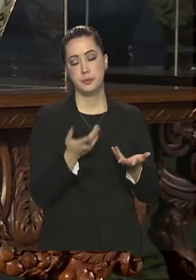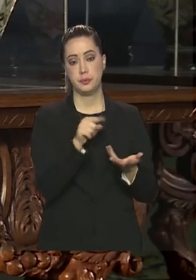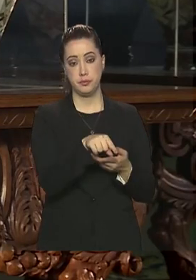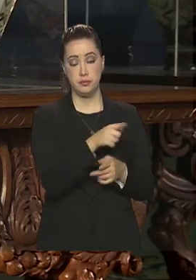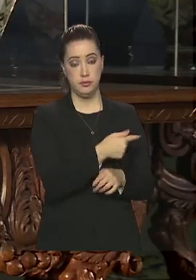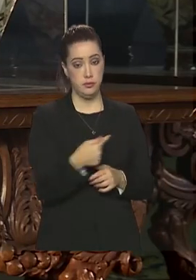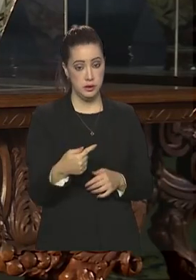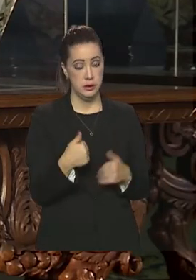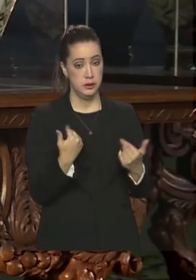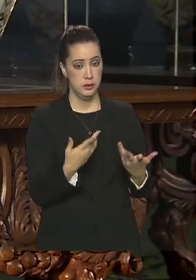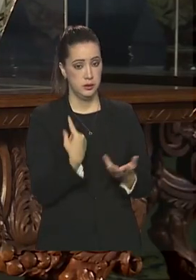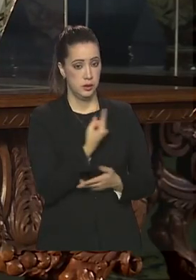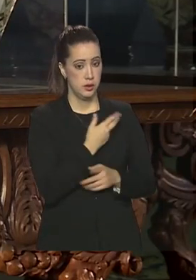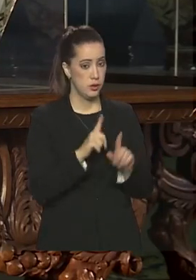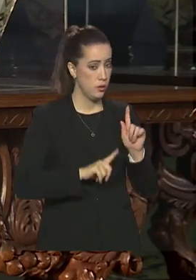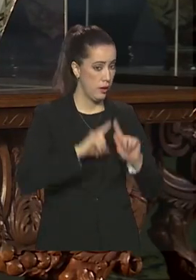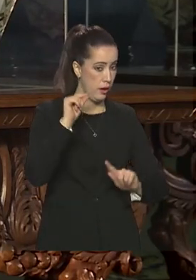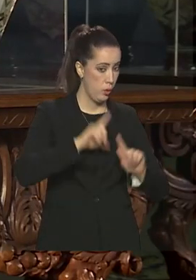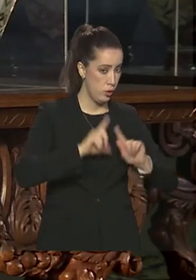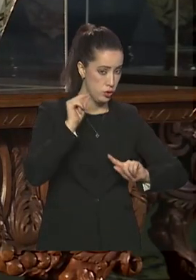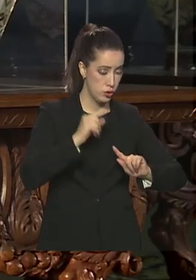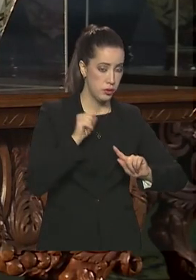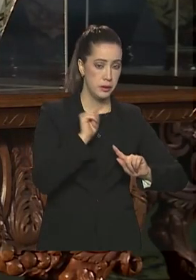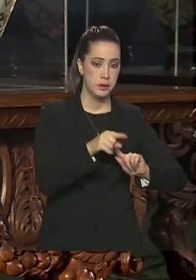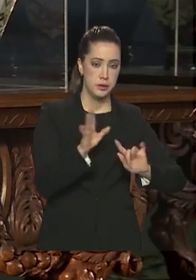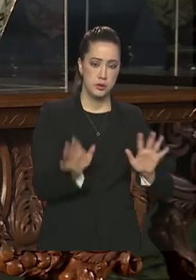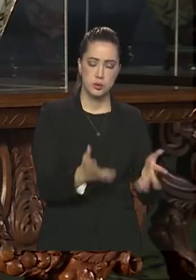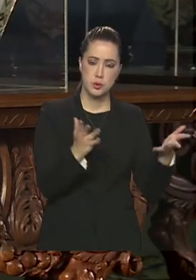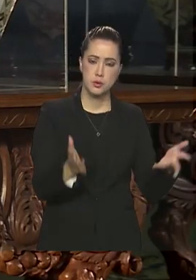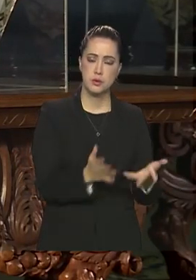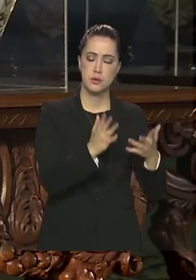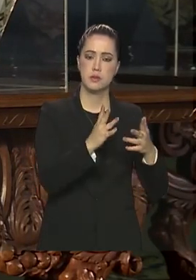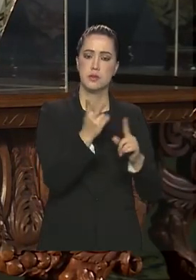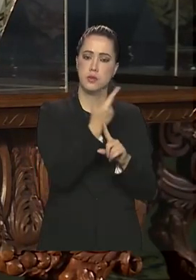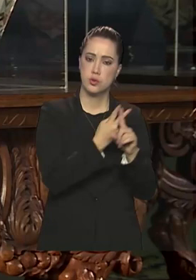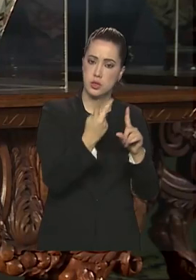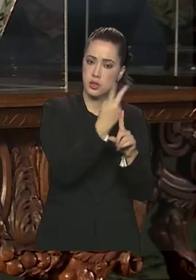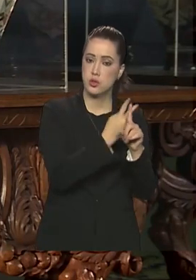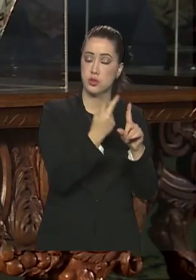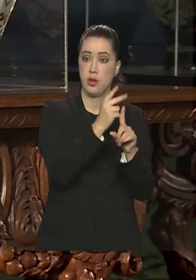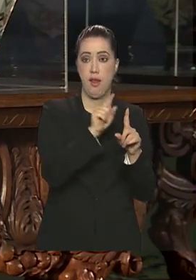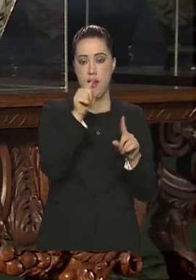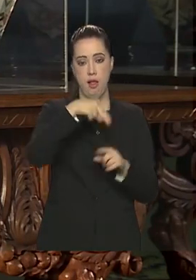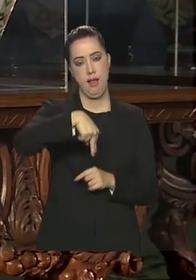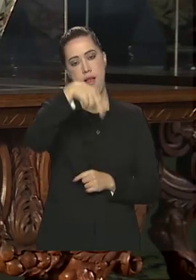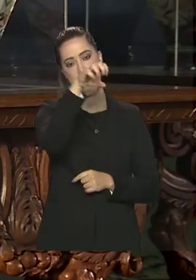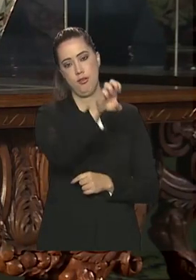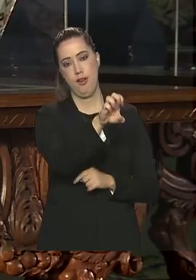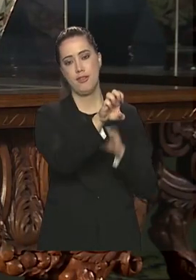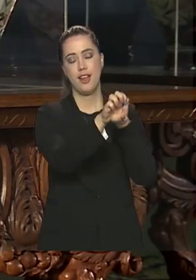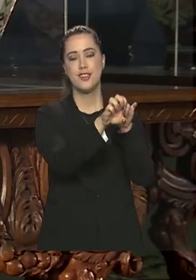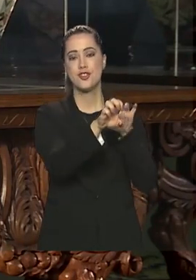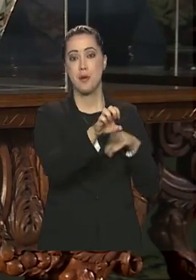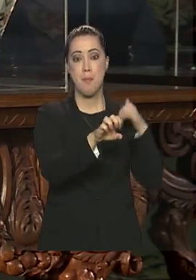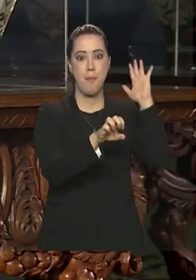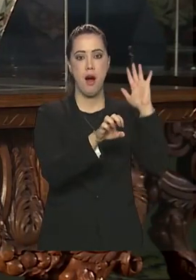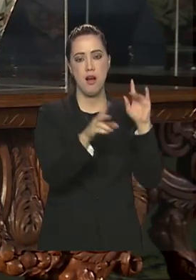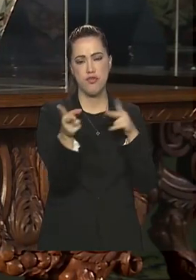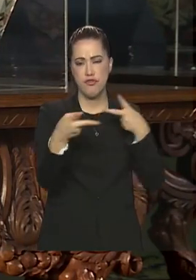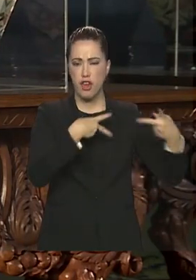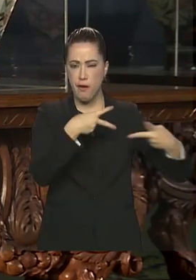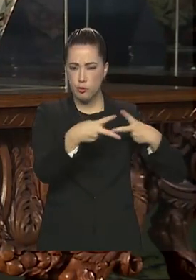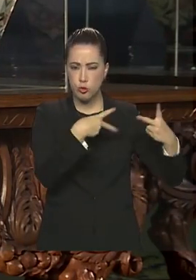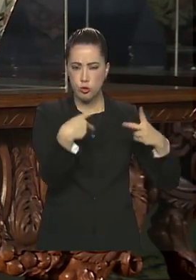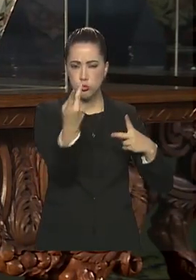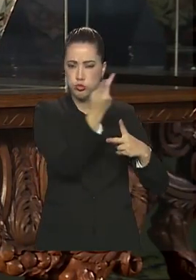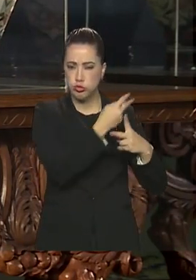semana mesmo tivemos um dos recordes de produção de energia eólica na região Nordeste, que é a região com maior produção. E